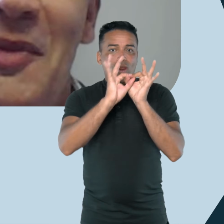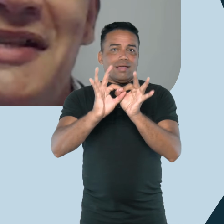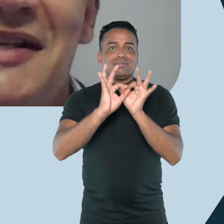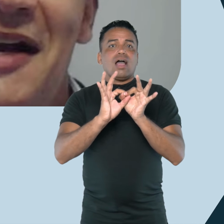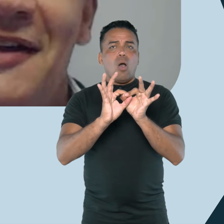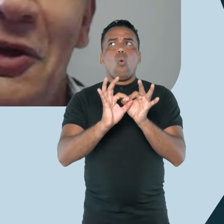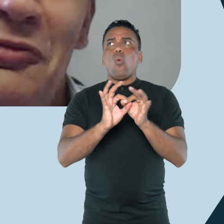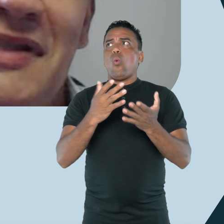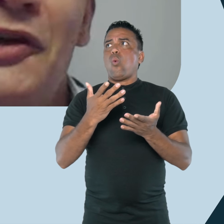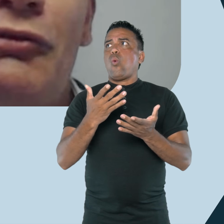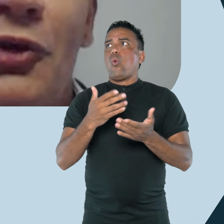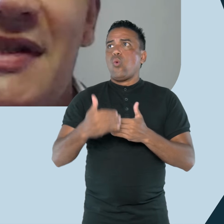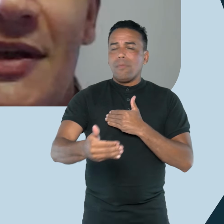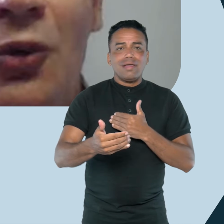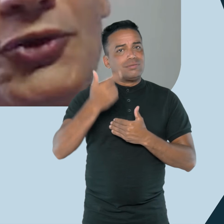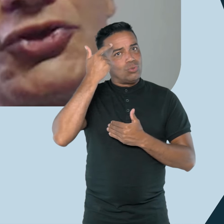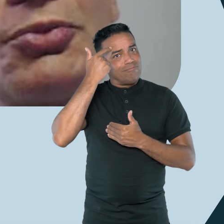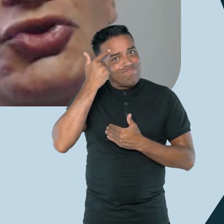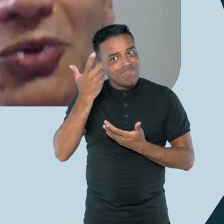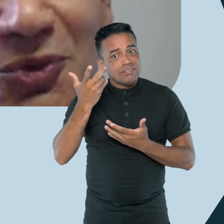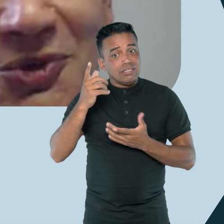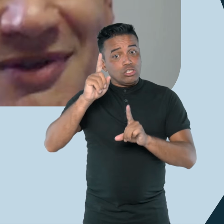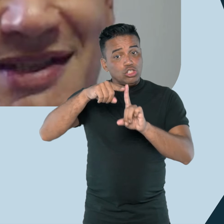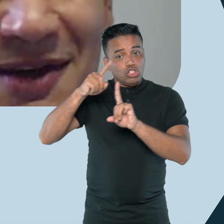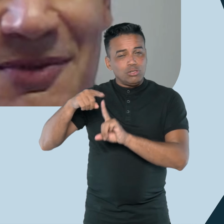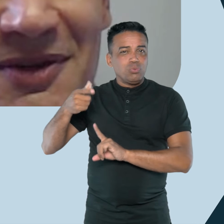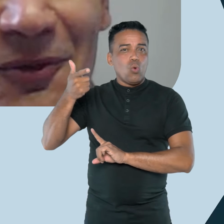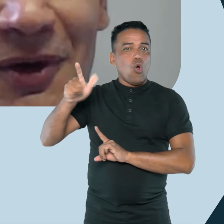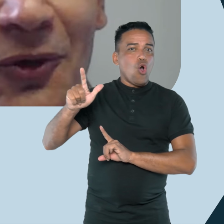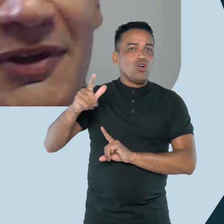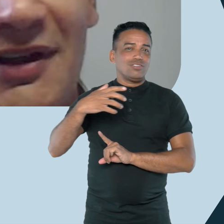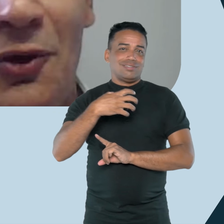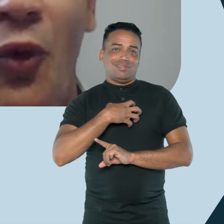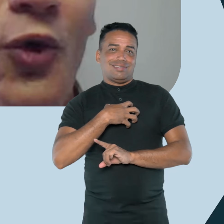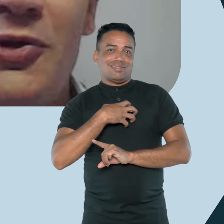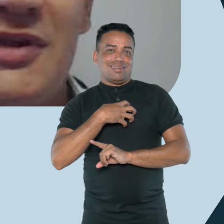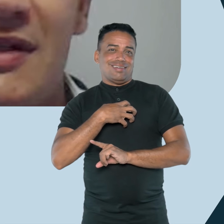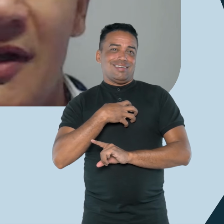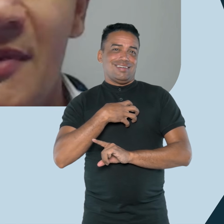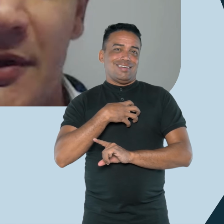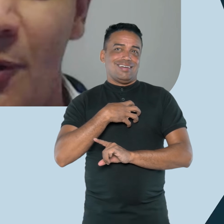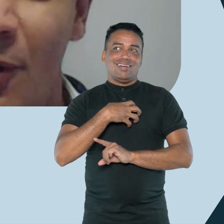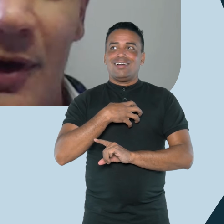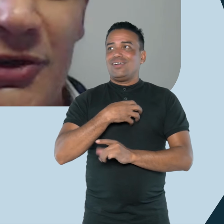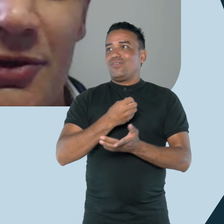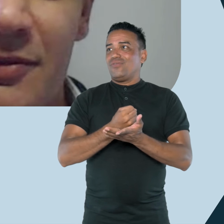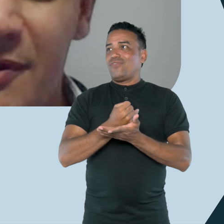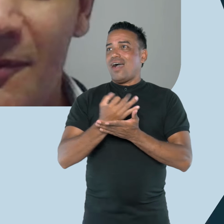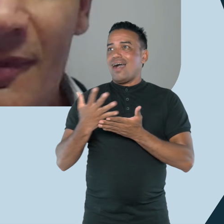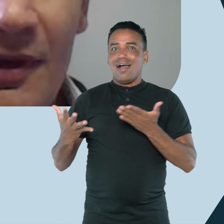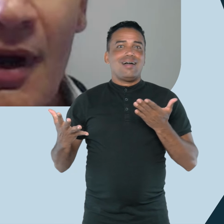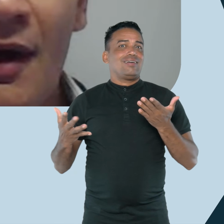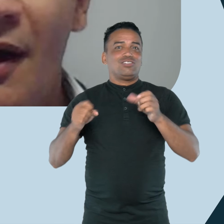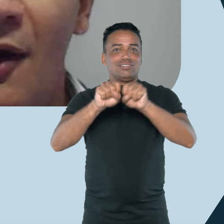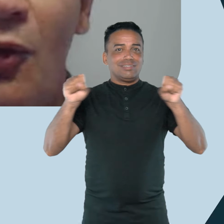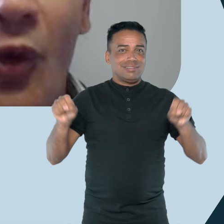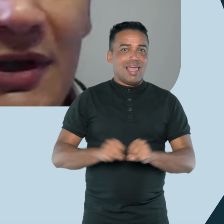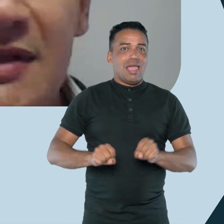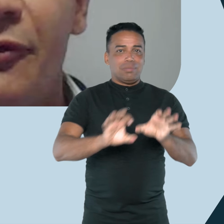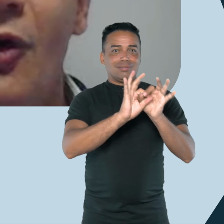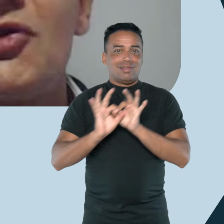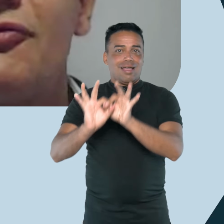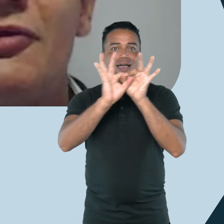gente começa talvez a reflorestar um outro tipo de mundo, sabe? Com outros sistemas ideológicos,